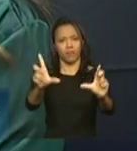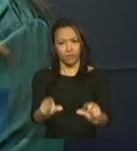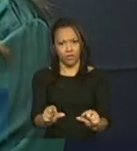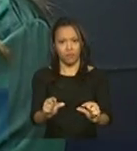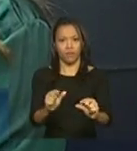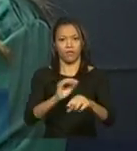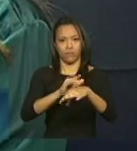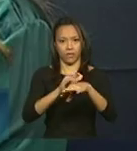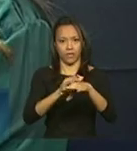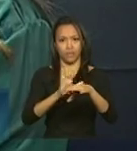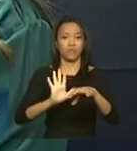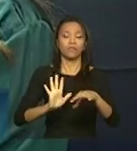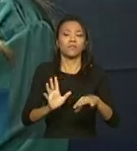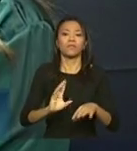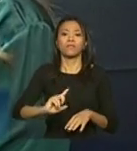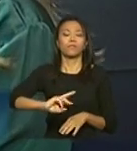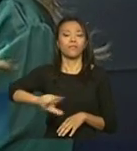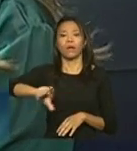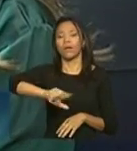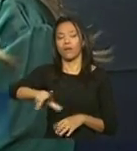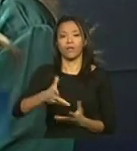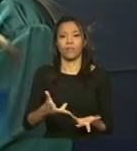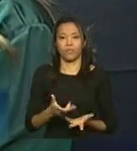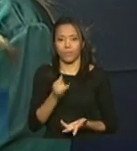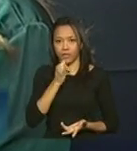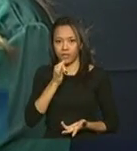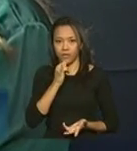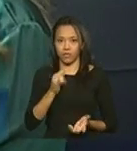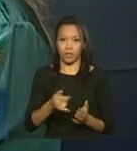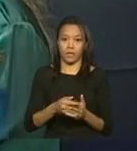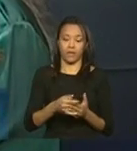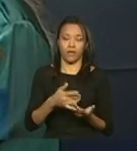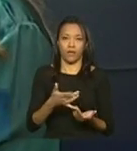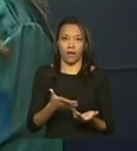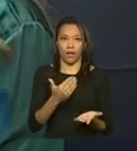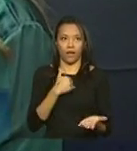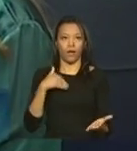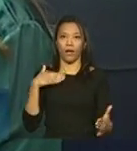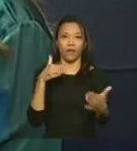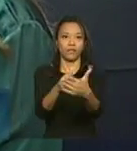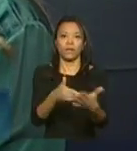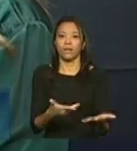Não trabalharmos com esse prazo de dizer assim, até